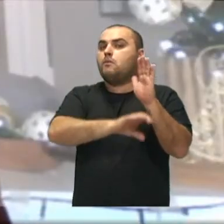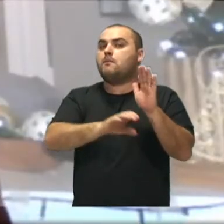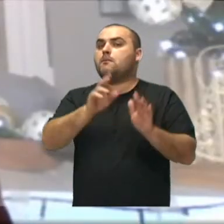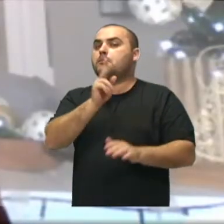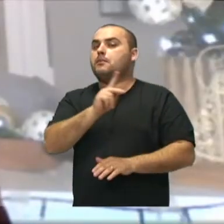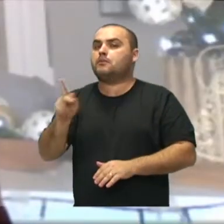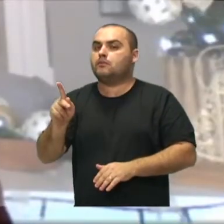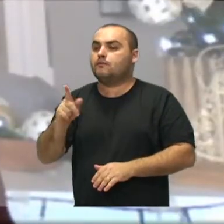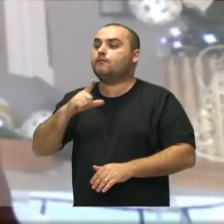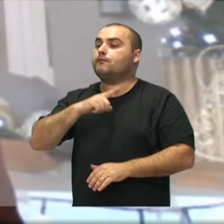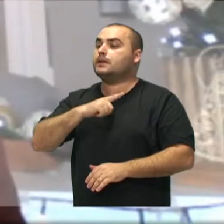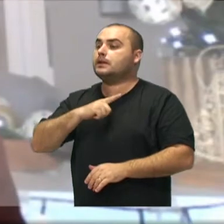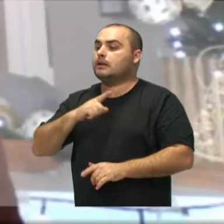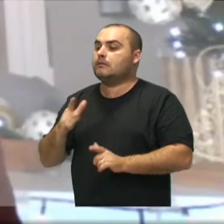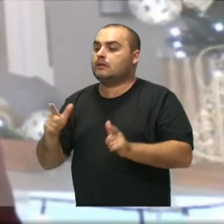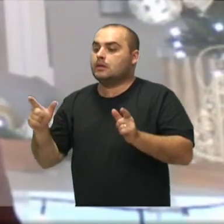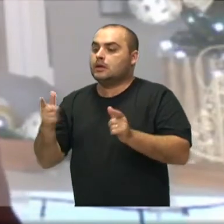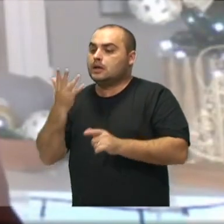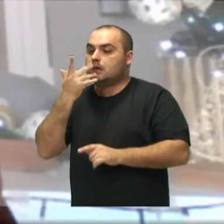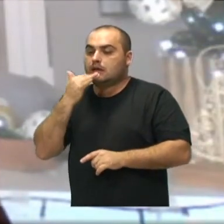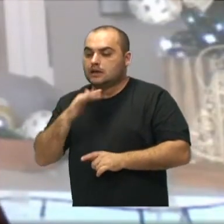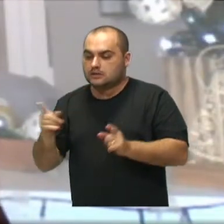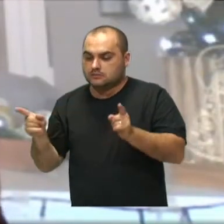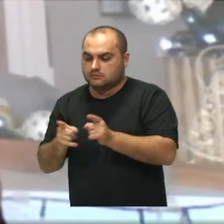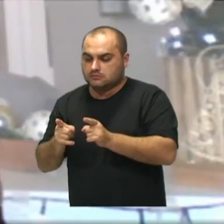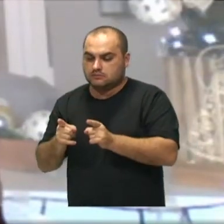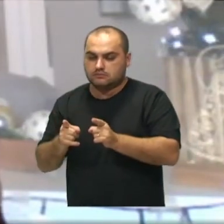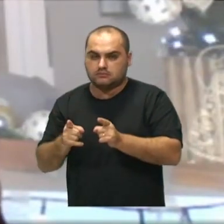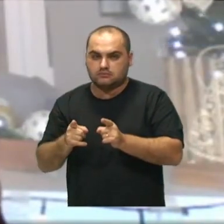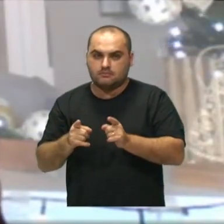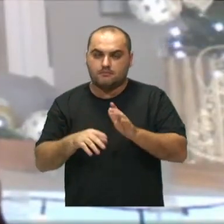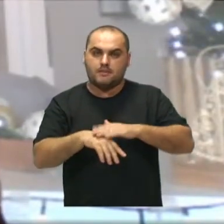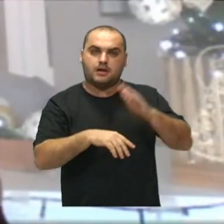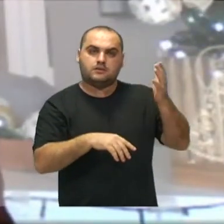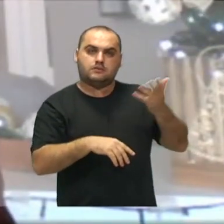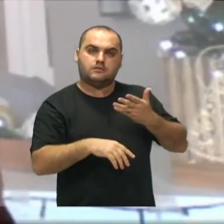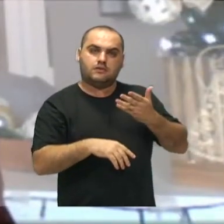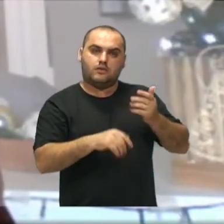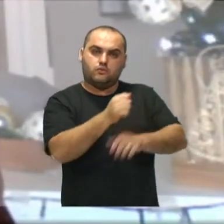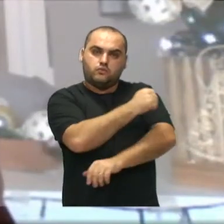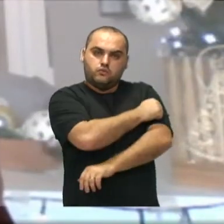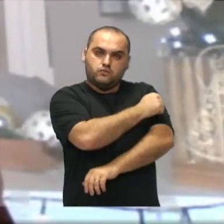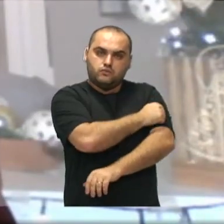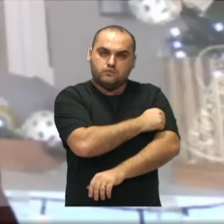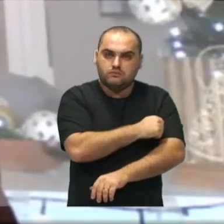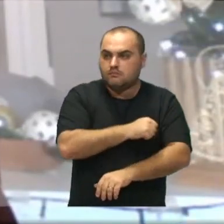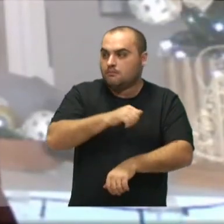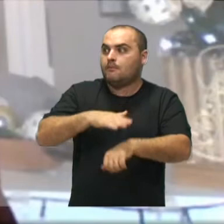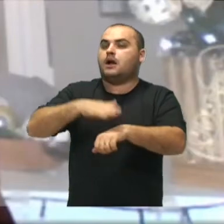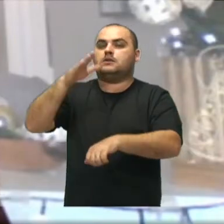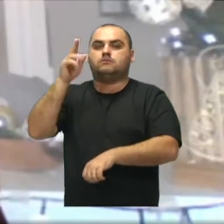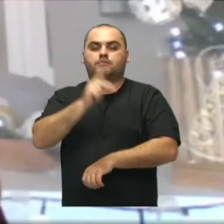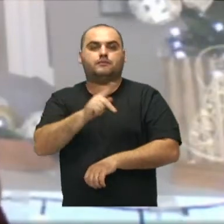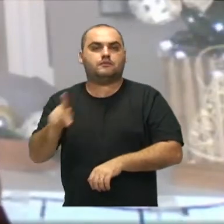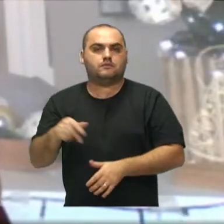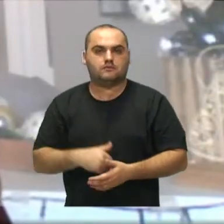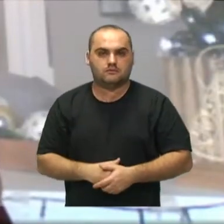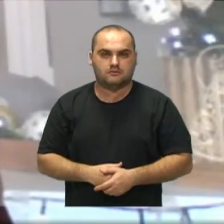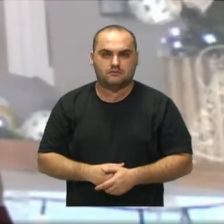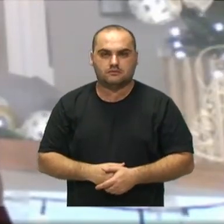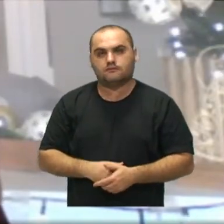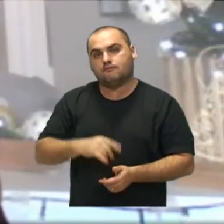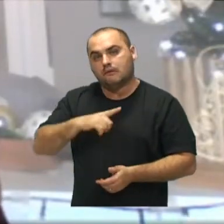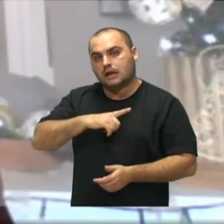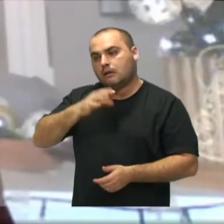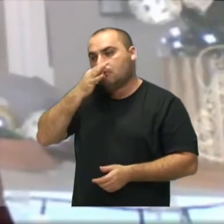criança, mais sala de aula, então vão ter mais professores, nós vamos anular disciplinas, nós vamos dar a opção de serem dias em casa, outro